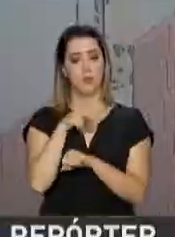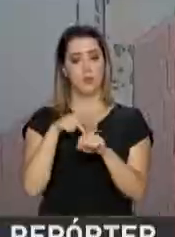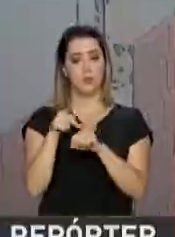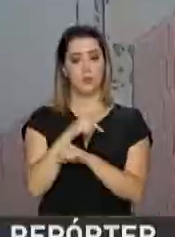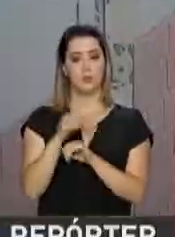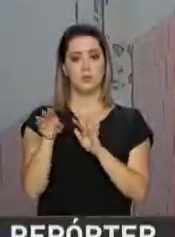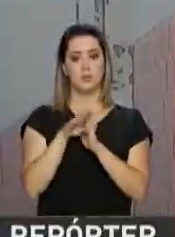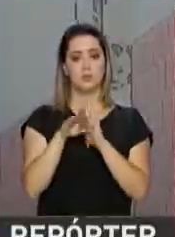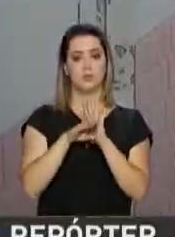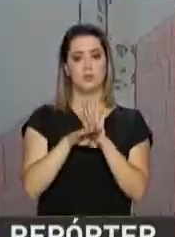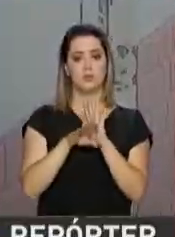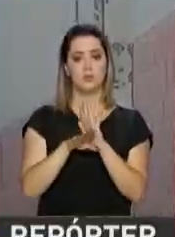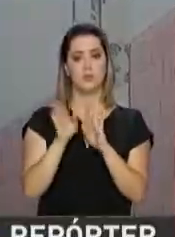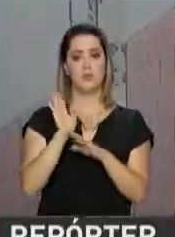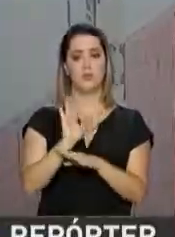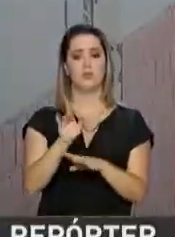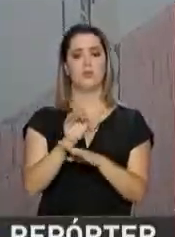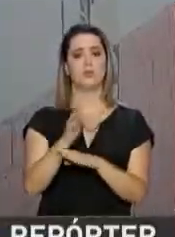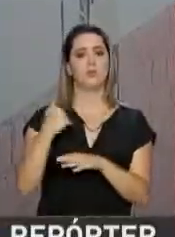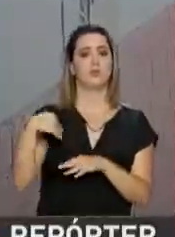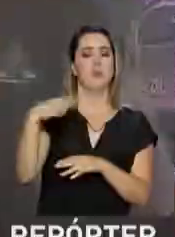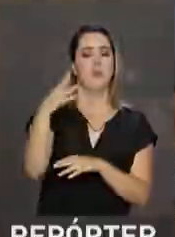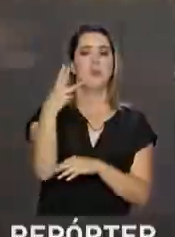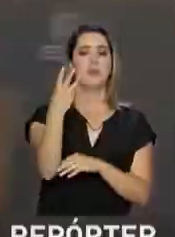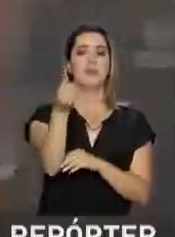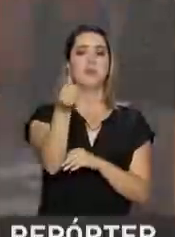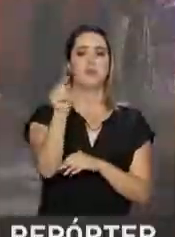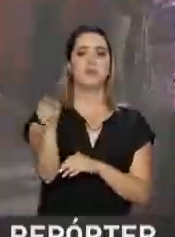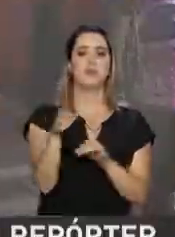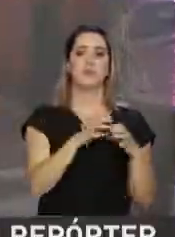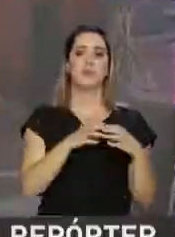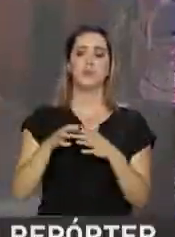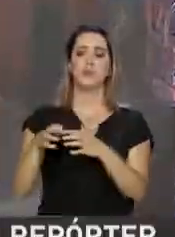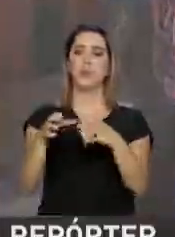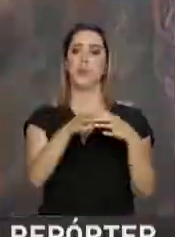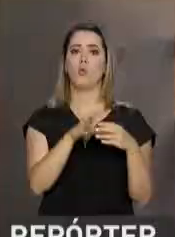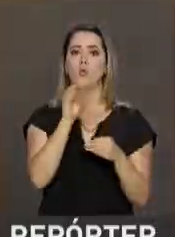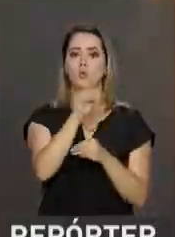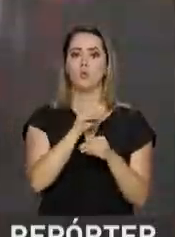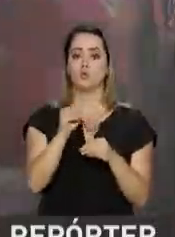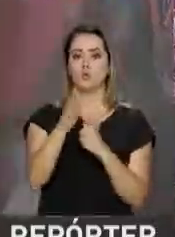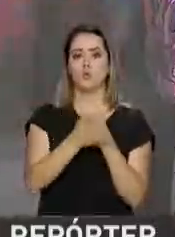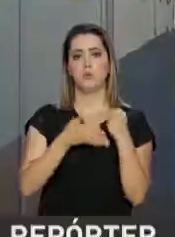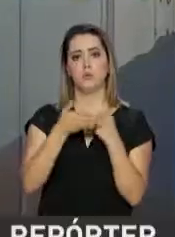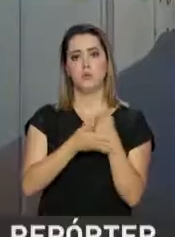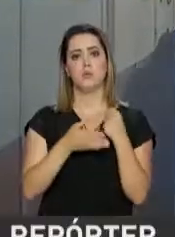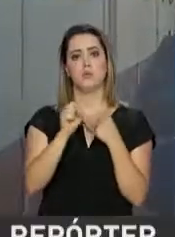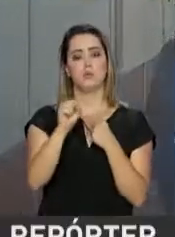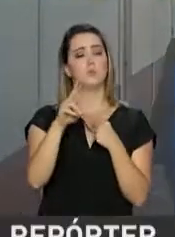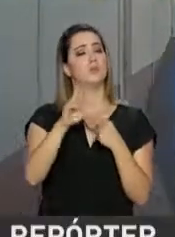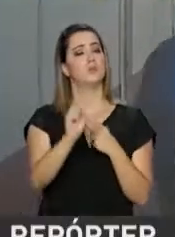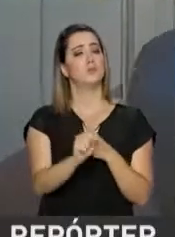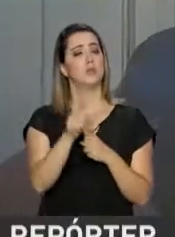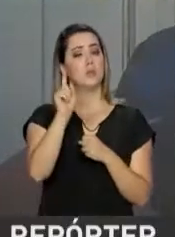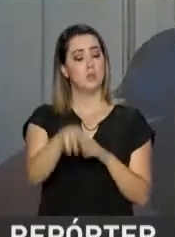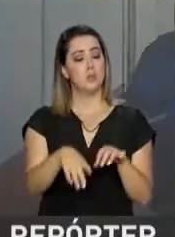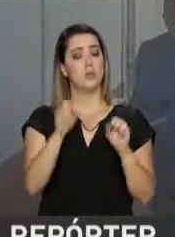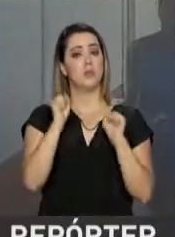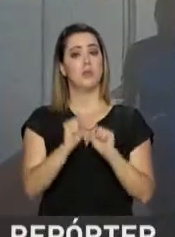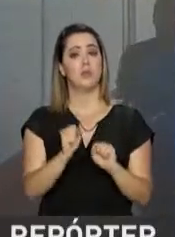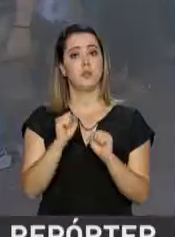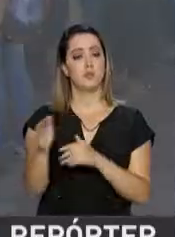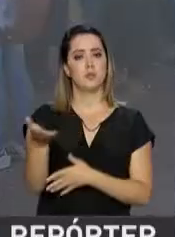programa conta com o apoio de mais de 36 mil equipes de atenção básica do sus e será possível